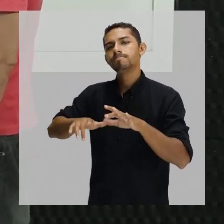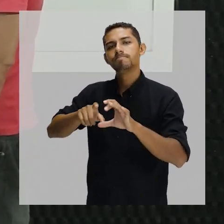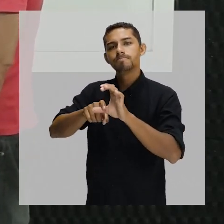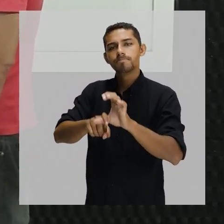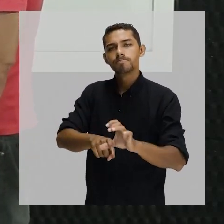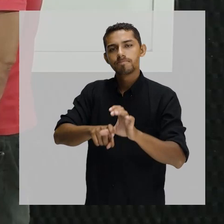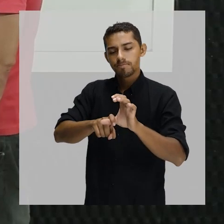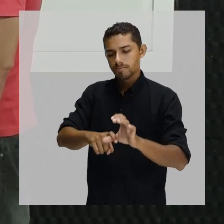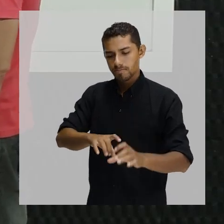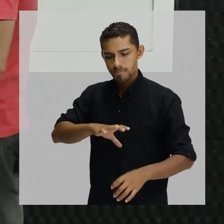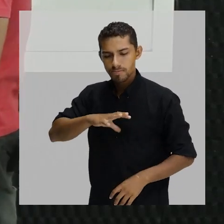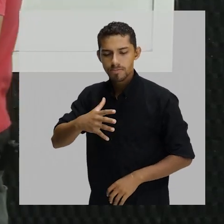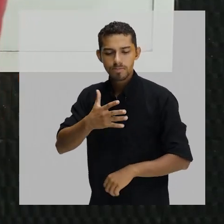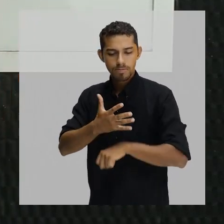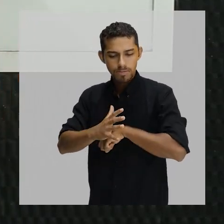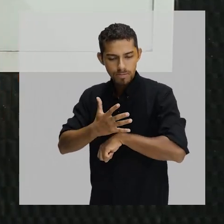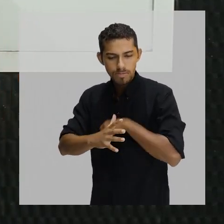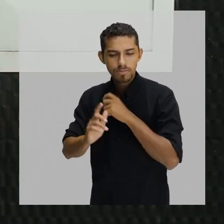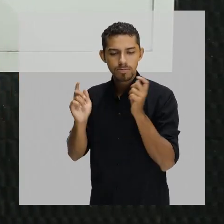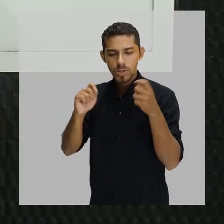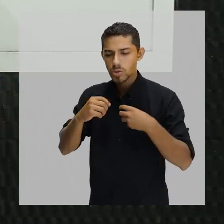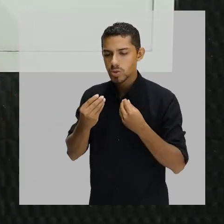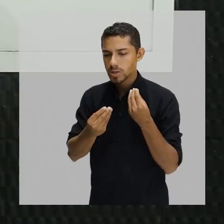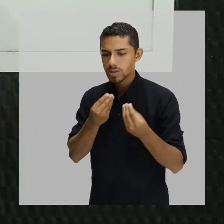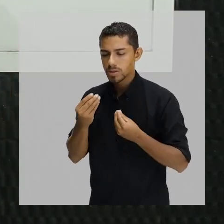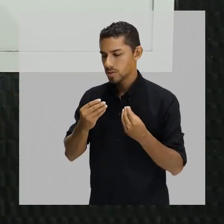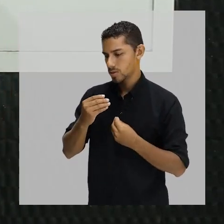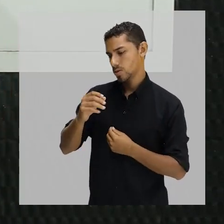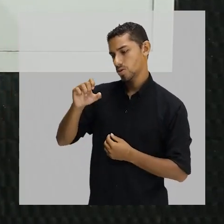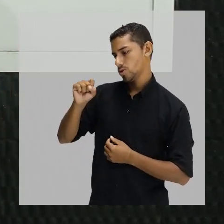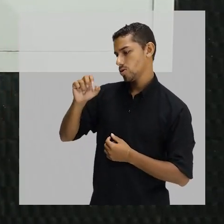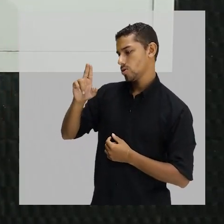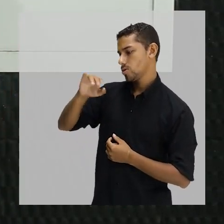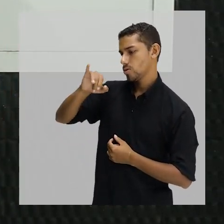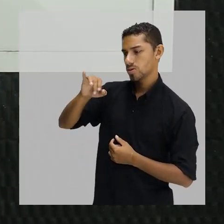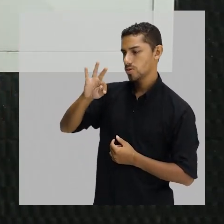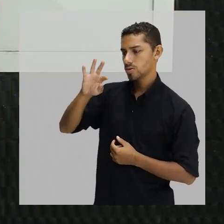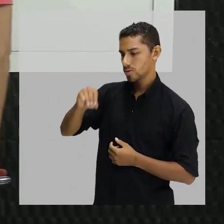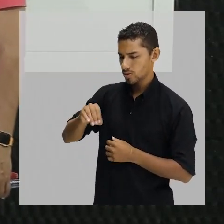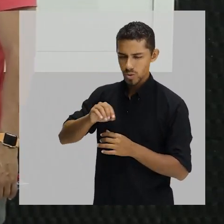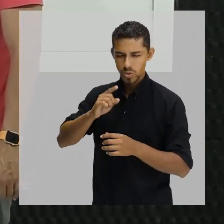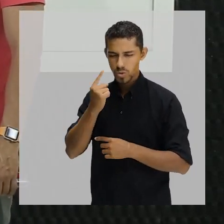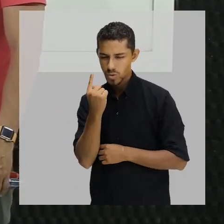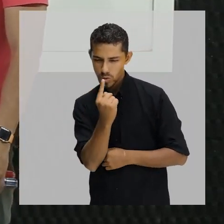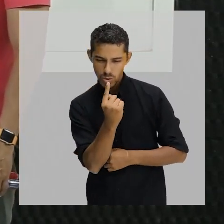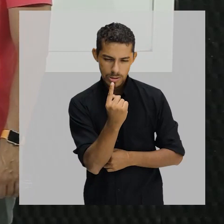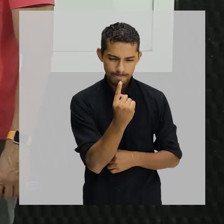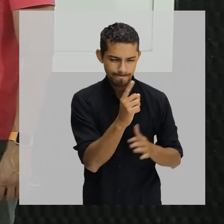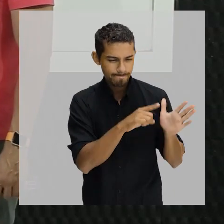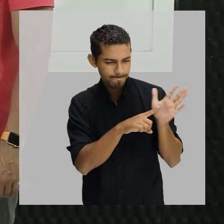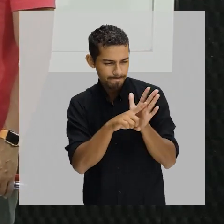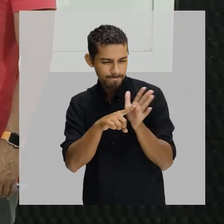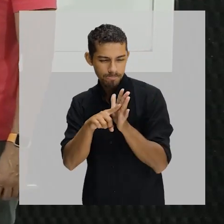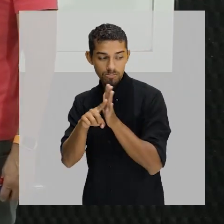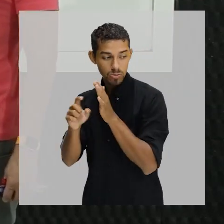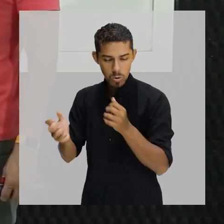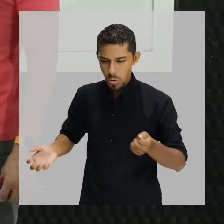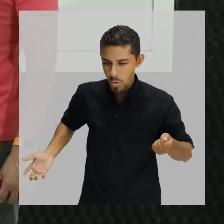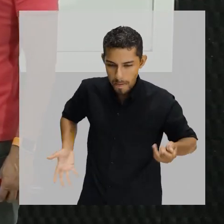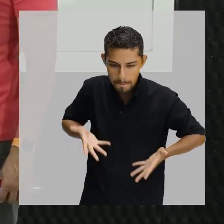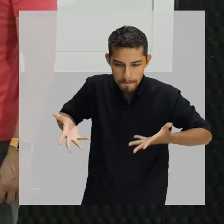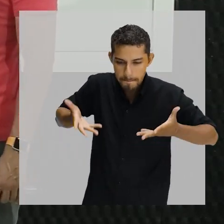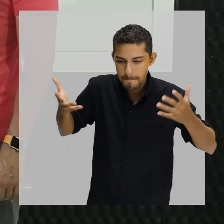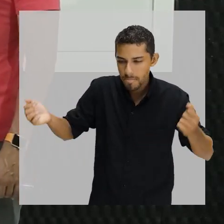destas atitudes, desta forma como o sujeito vai ser instigado, motivado. A palavra